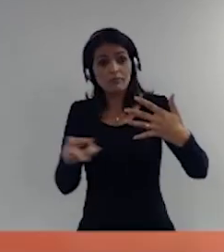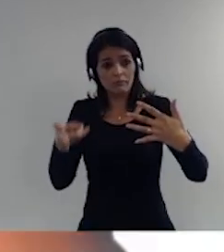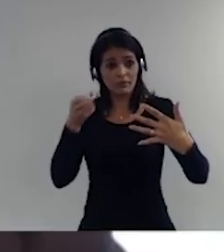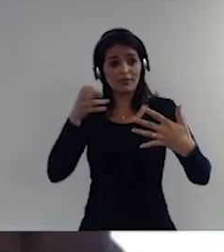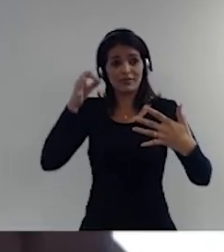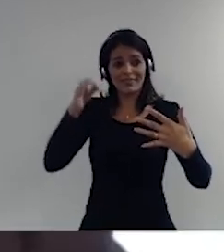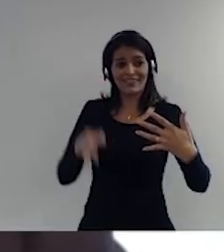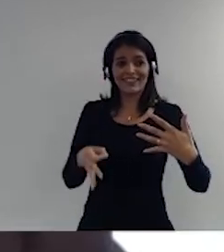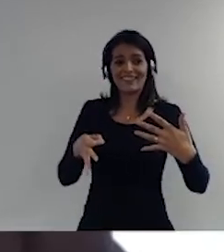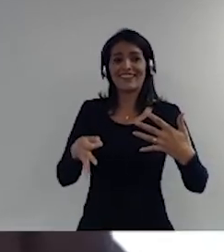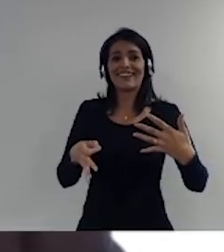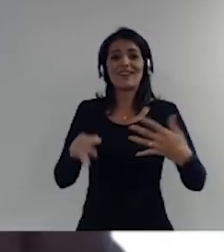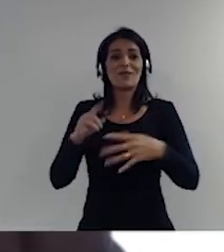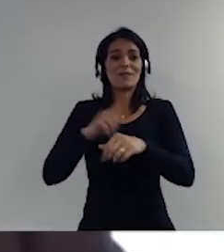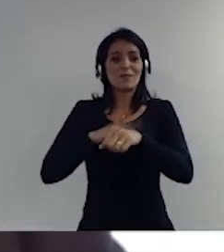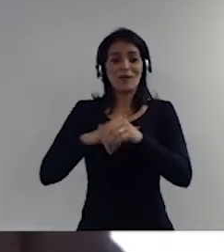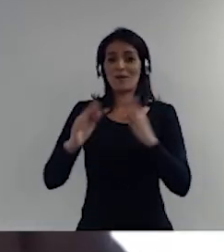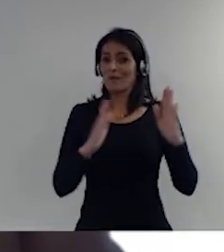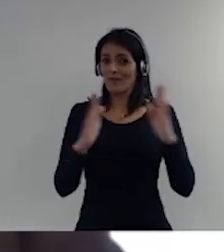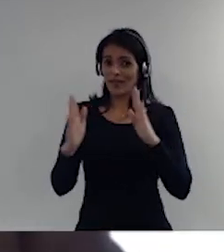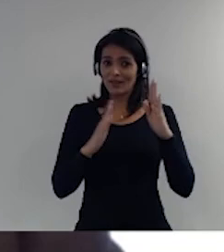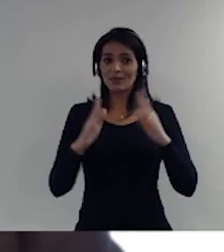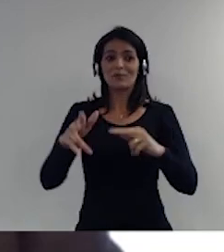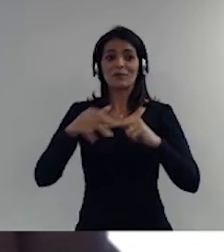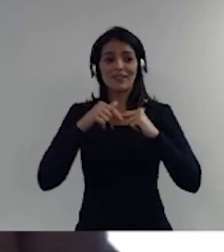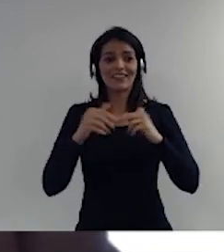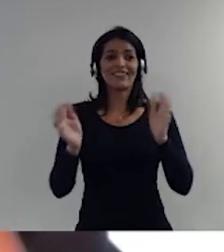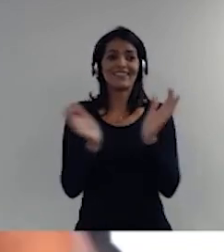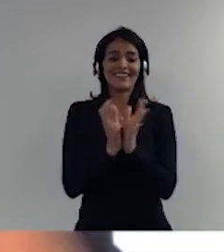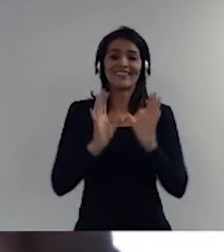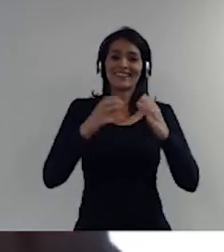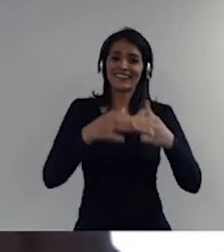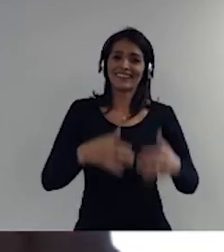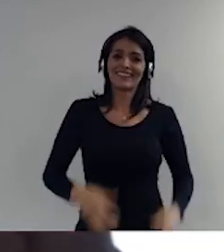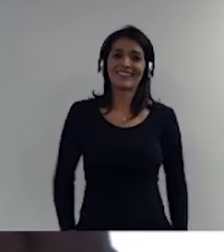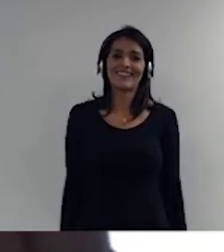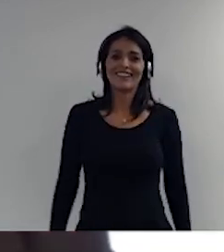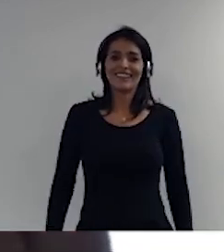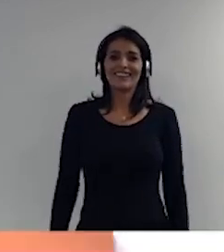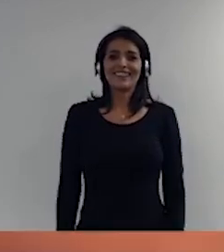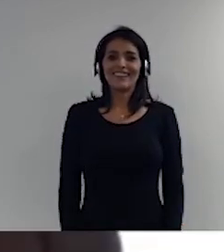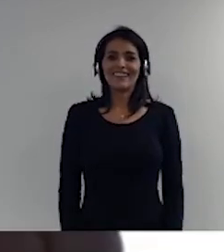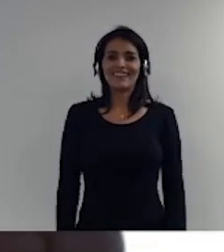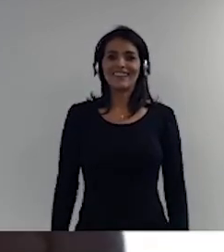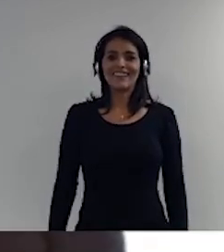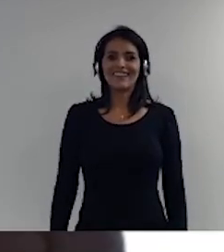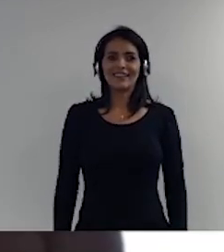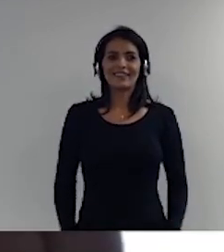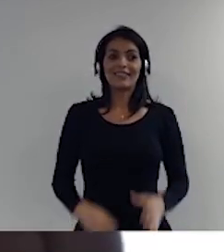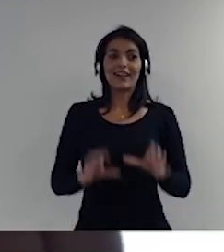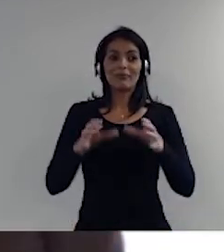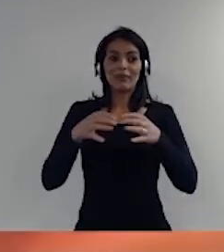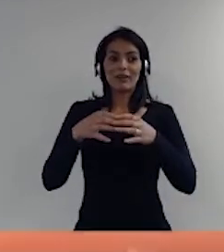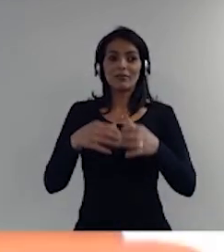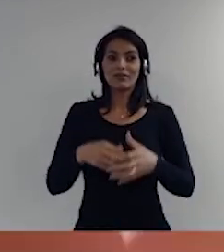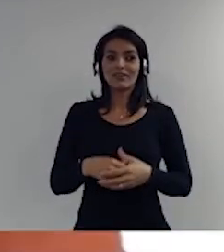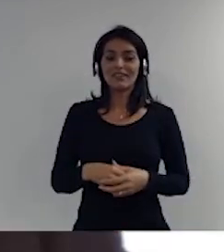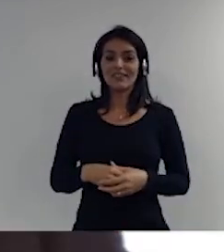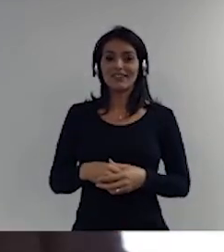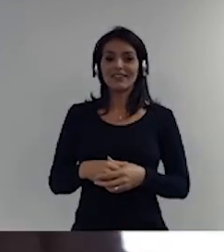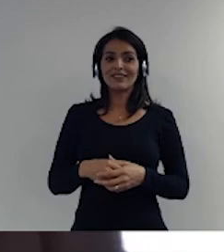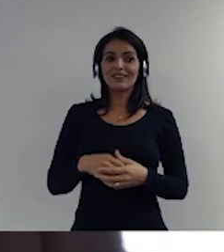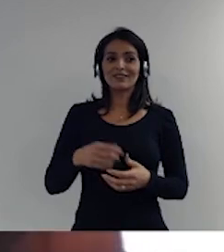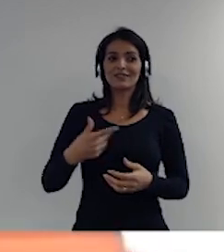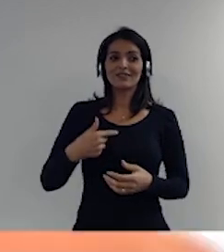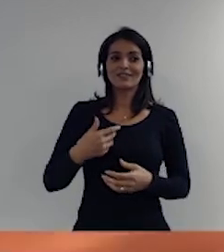perceptíveis neste momento, com base nos elementos que se tem neste momento. É óbvio, estamos passando por